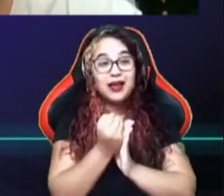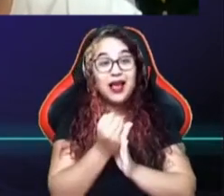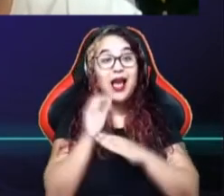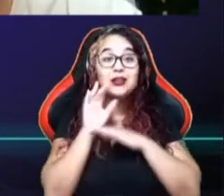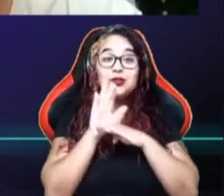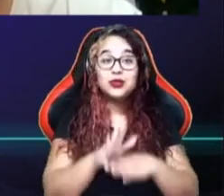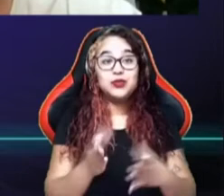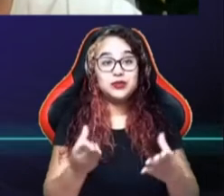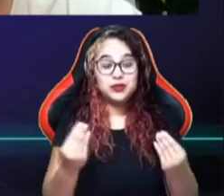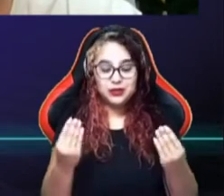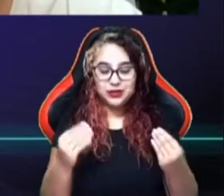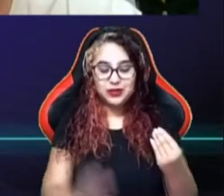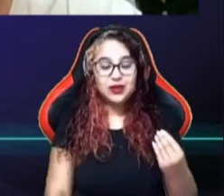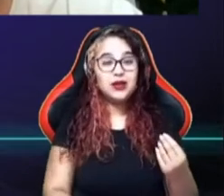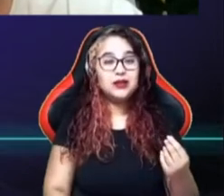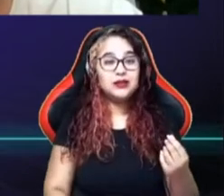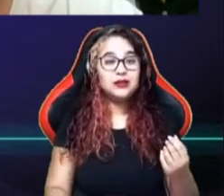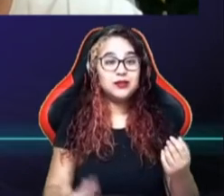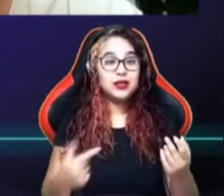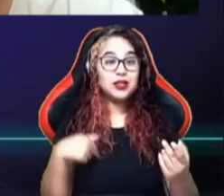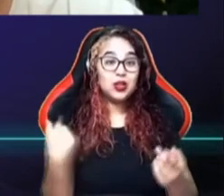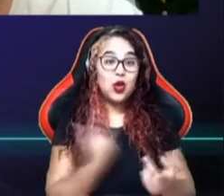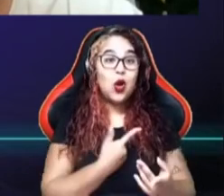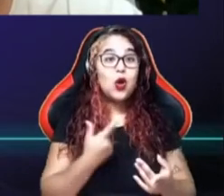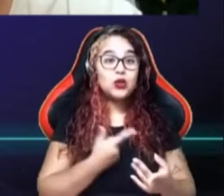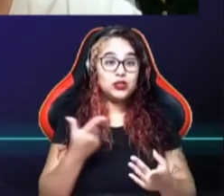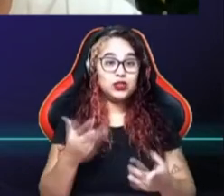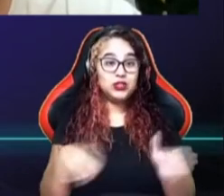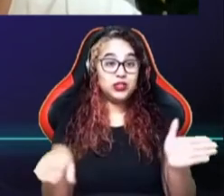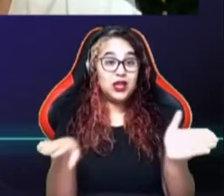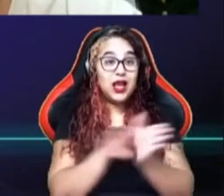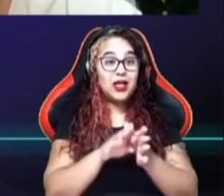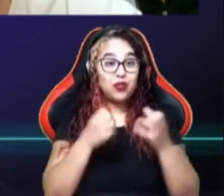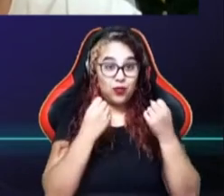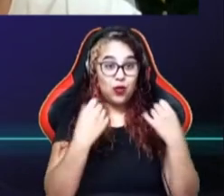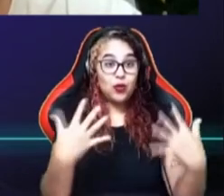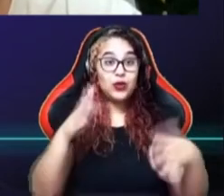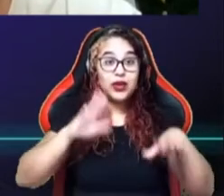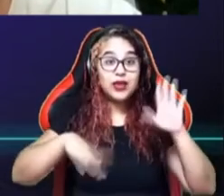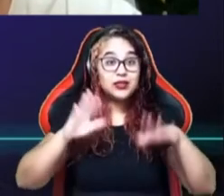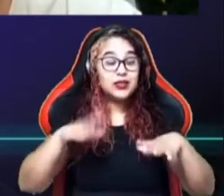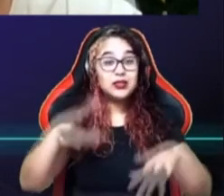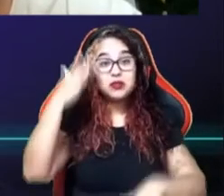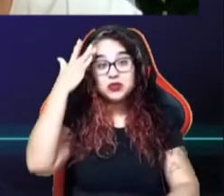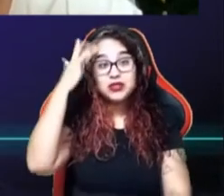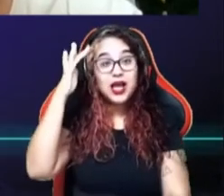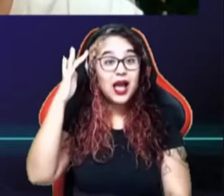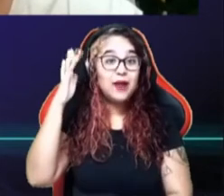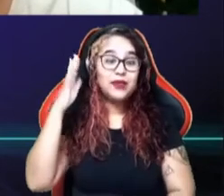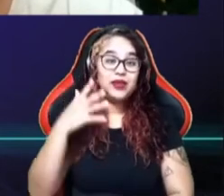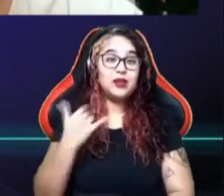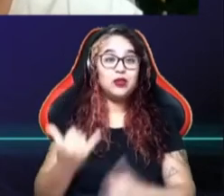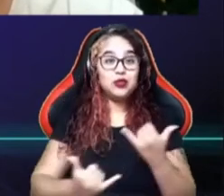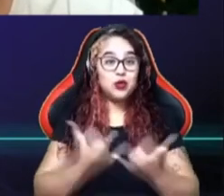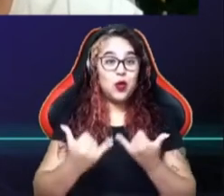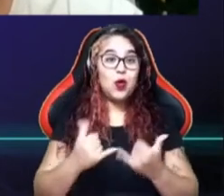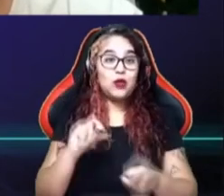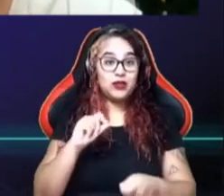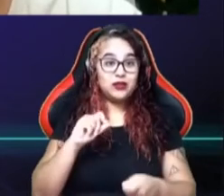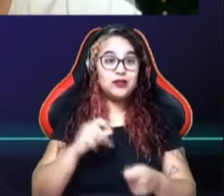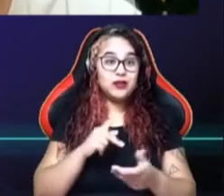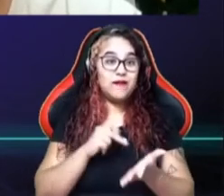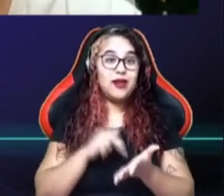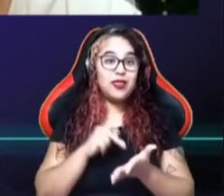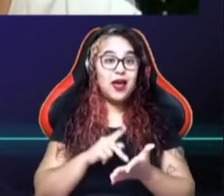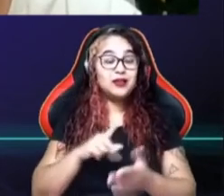chegue, de repente, num público que nem sabe porque o jogo existe, mas vê que a marca está lá e aí